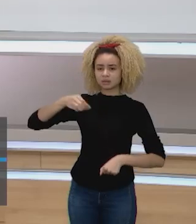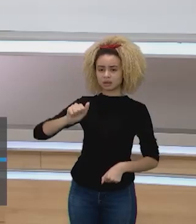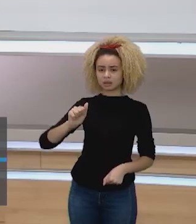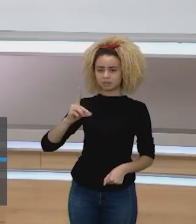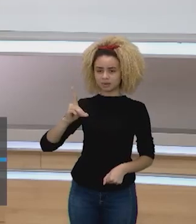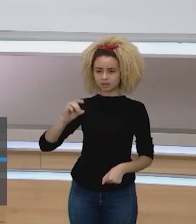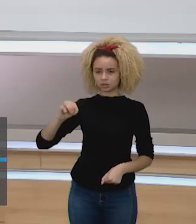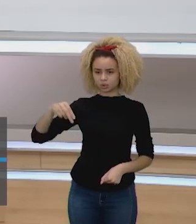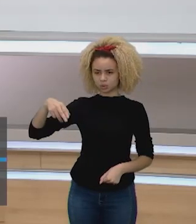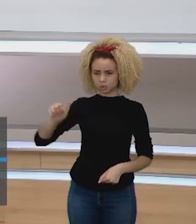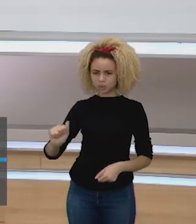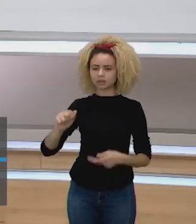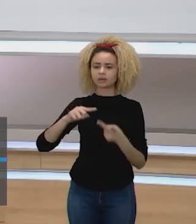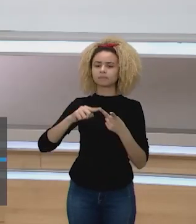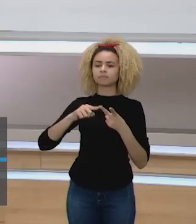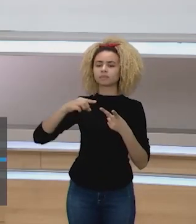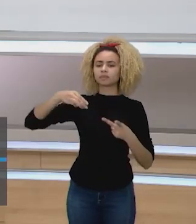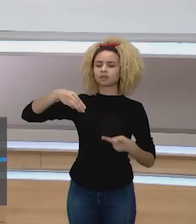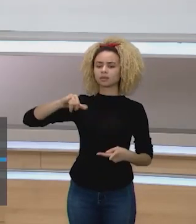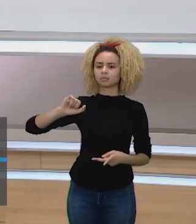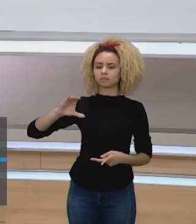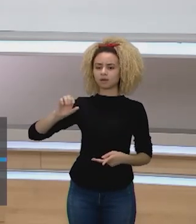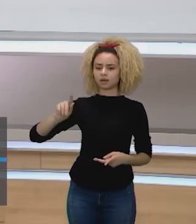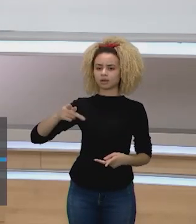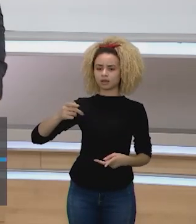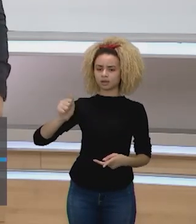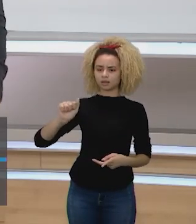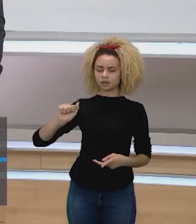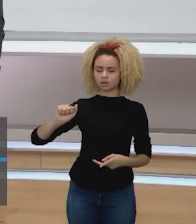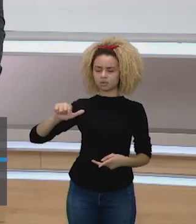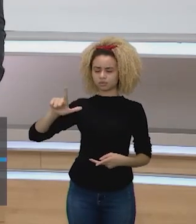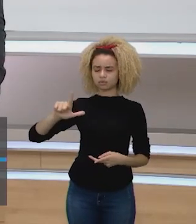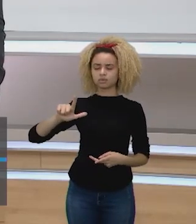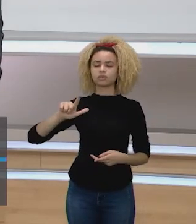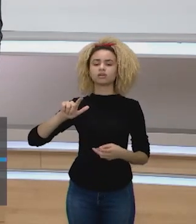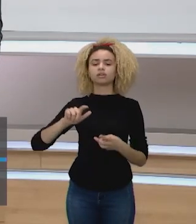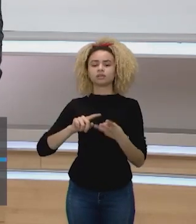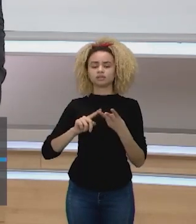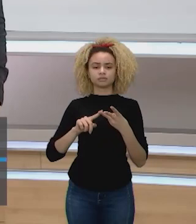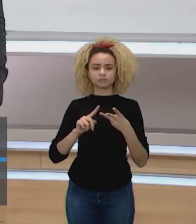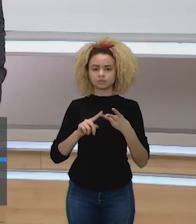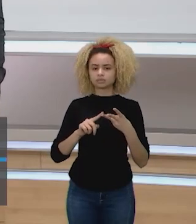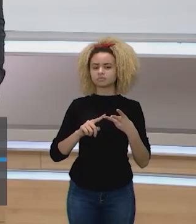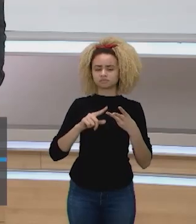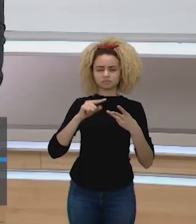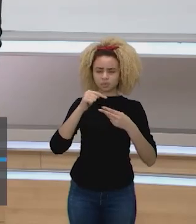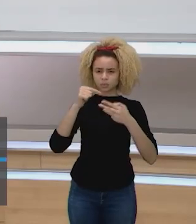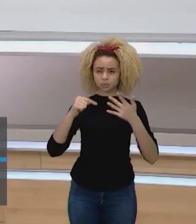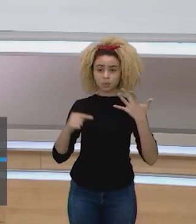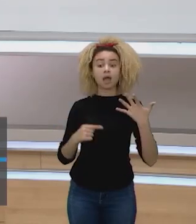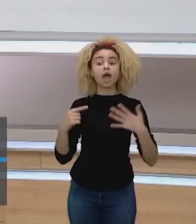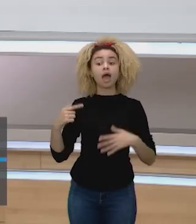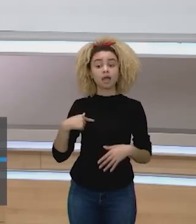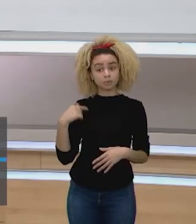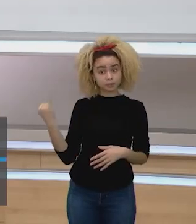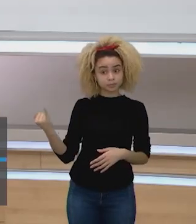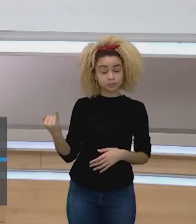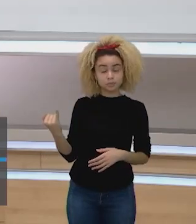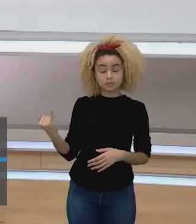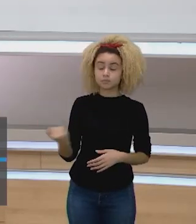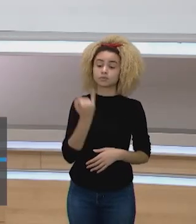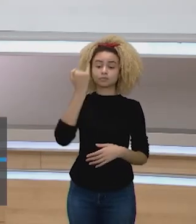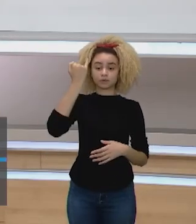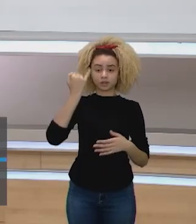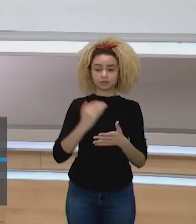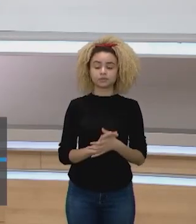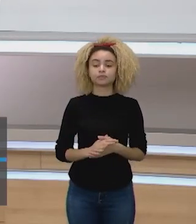Jackson, enfim, todo mundo tinha um painel feito por Andy Warhol, né? Tá? Era muito importante isso, certo?